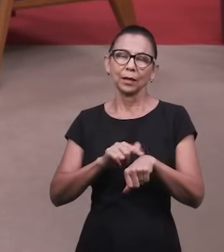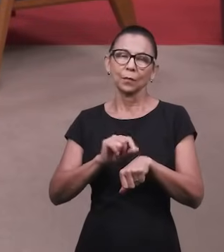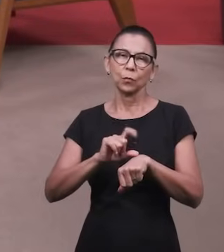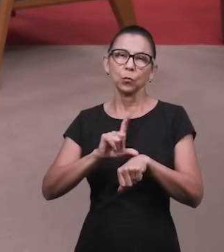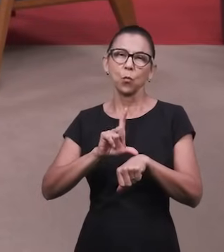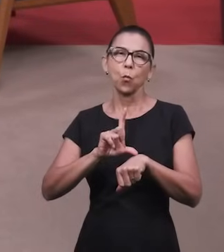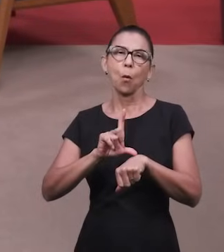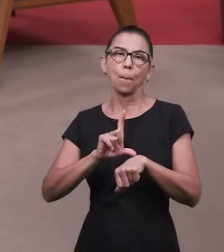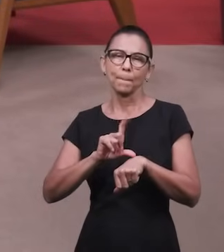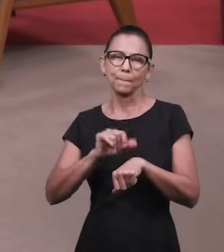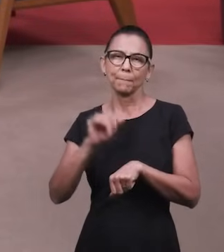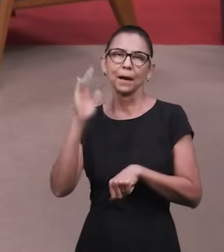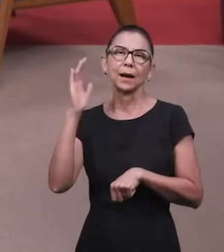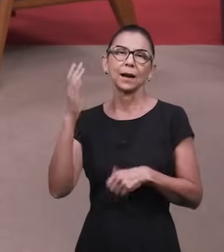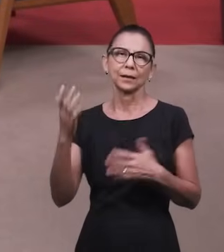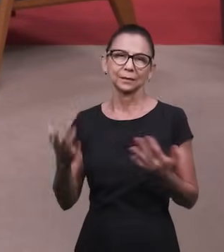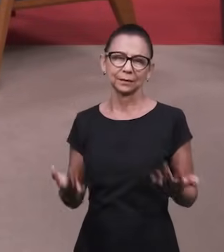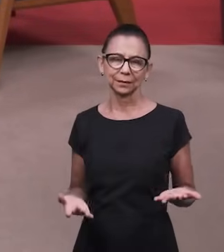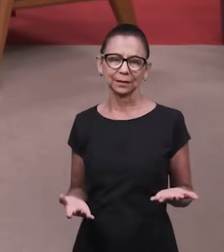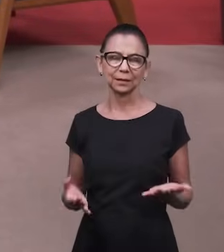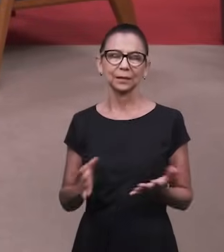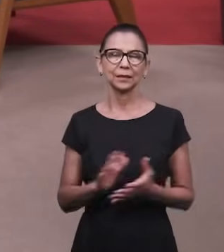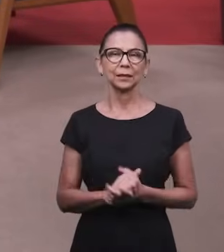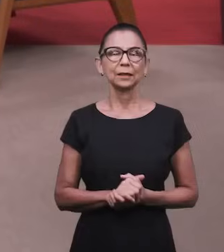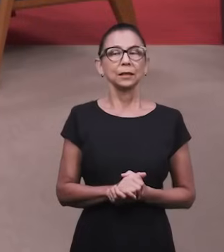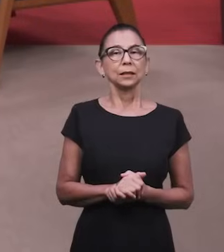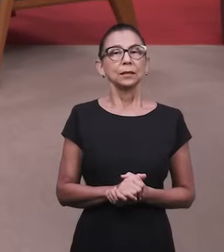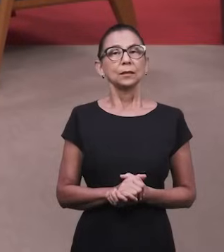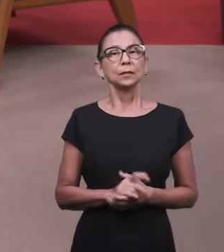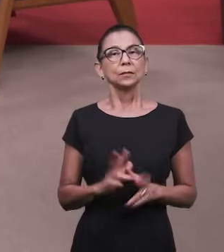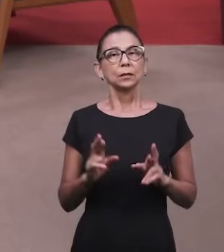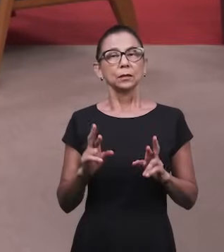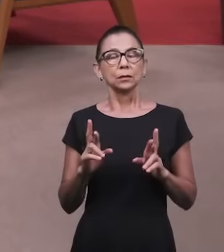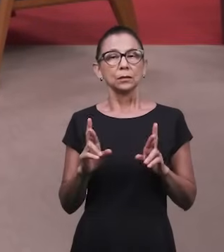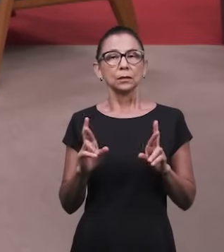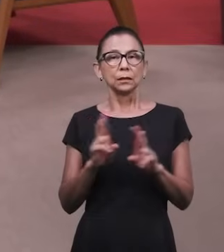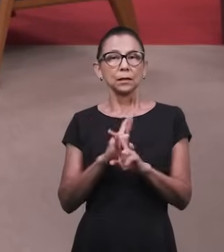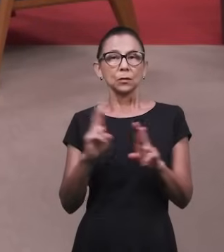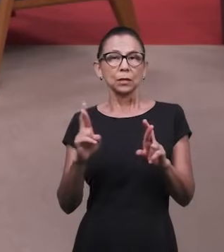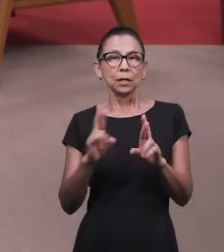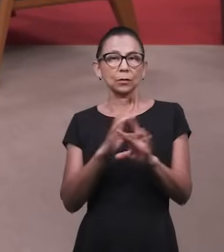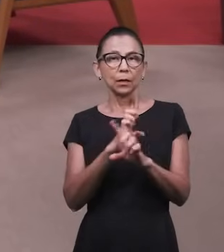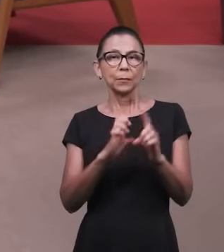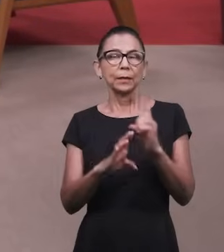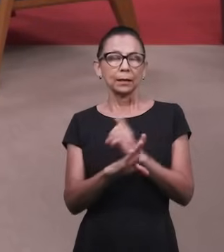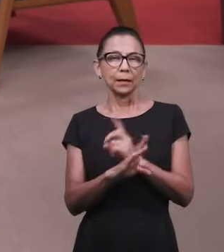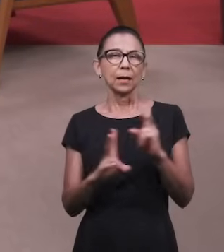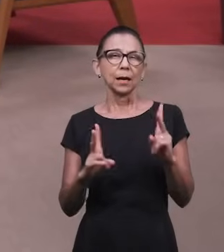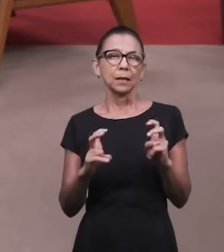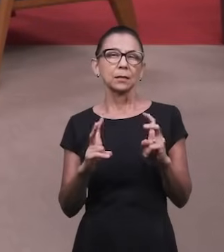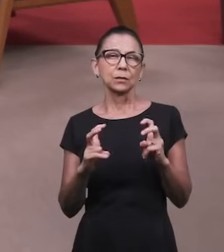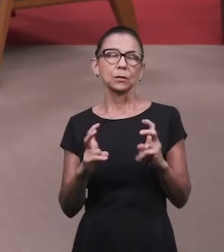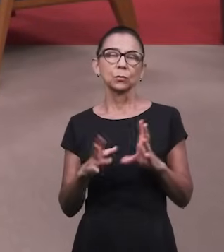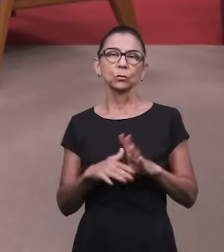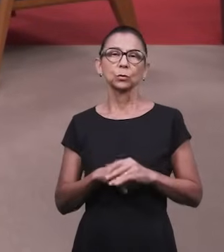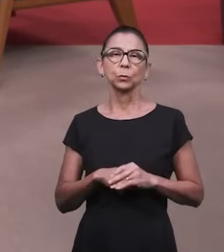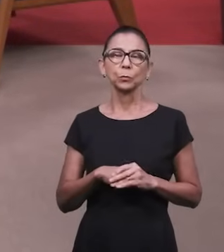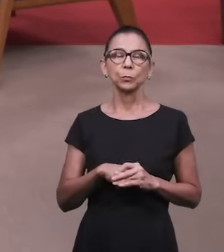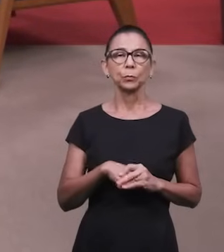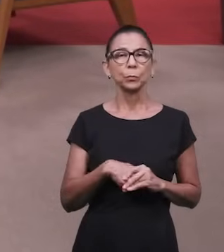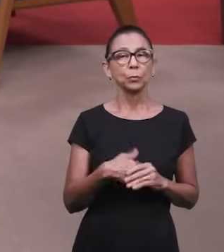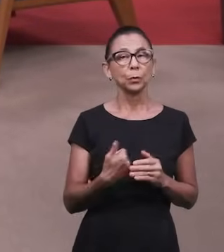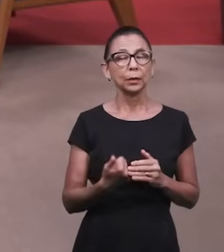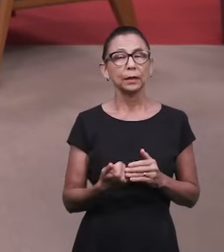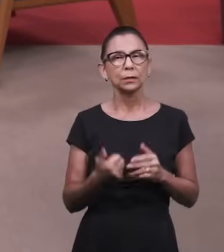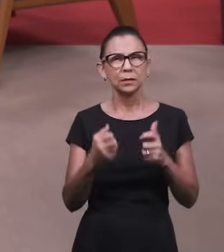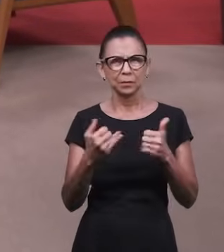abordar os assuntos da Escola Bíblica Dominical, da última Escola Bíblica Dominical, porque nós distribuímos o programa, já